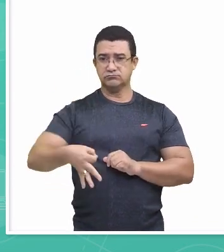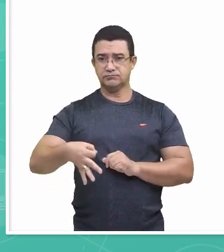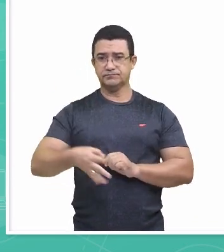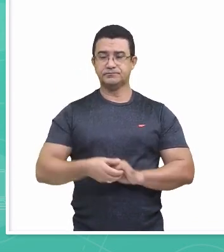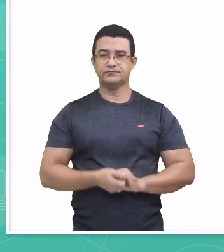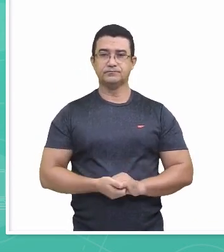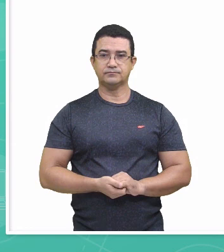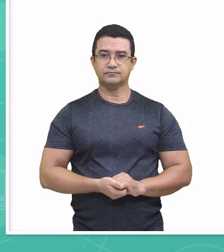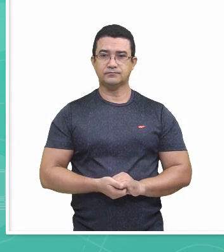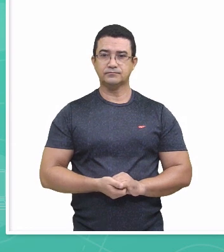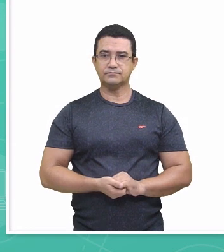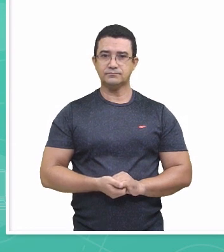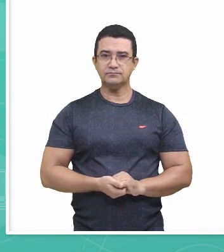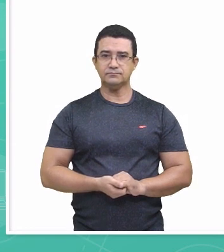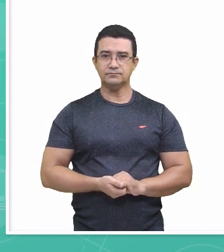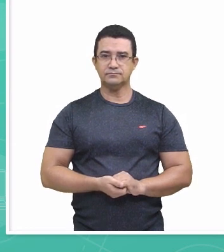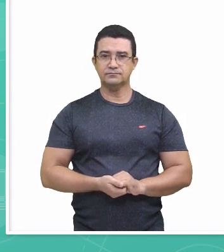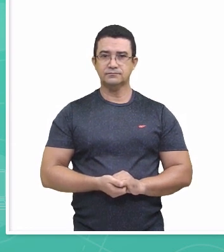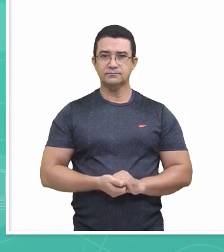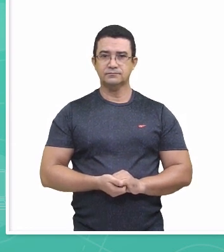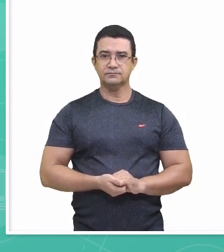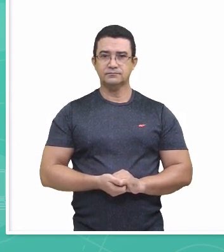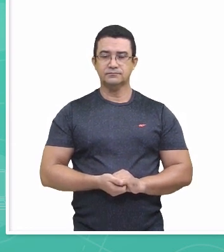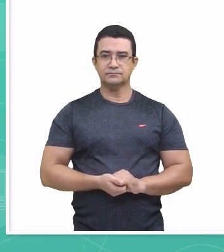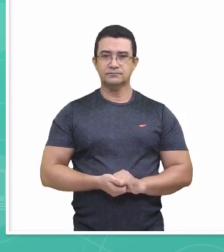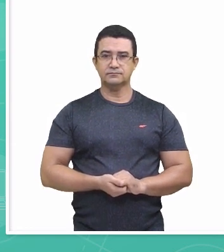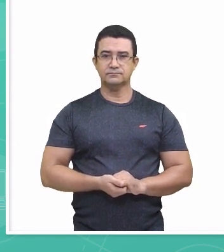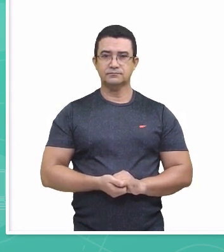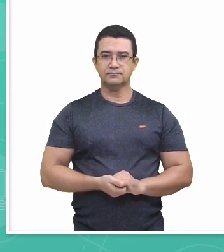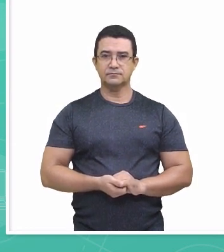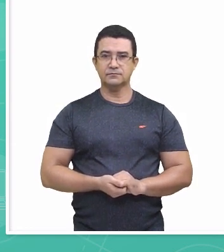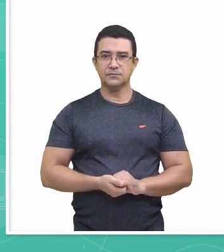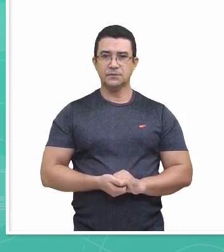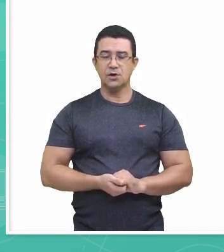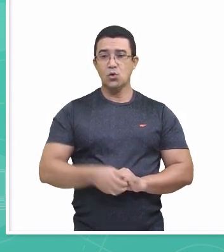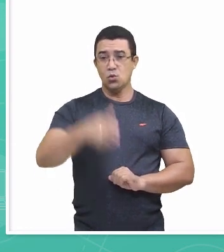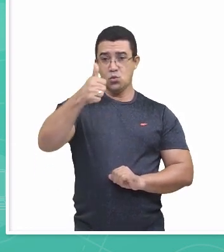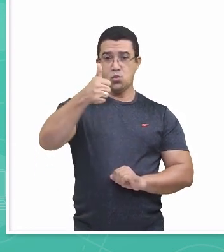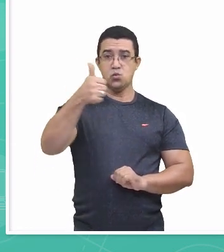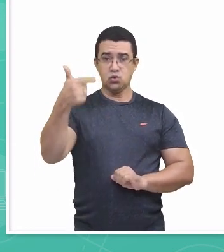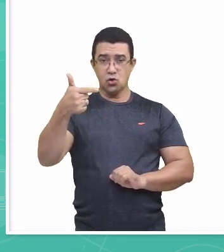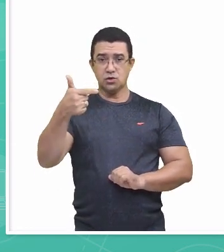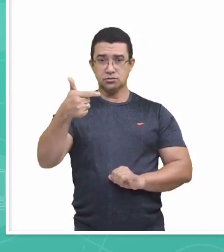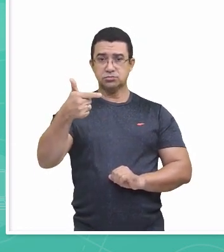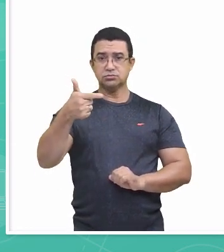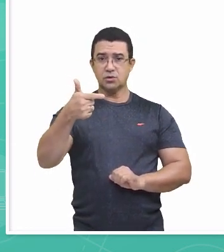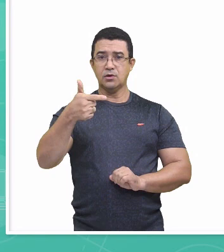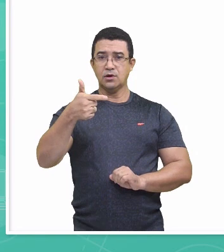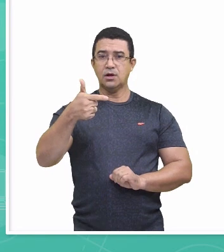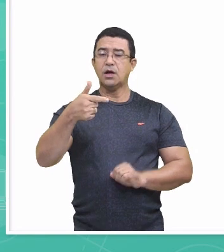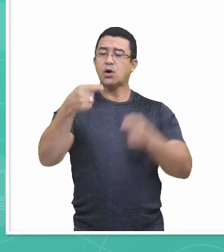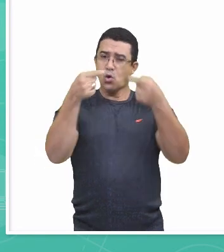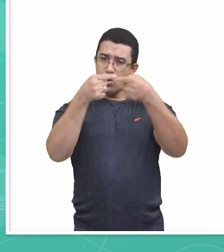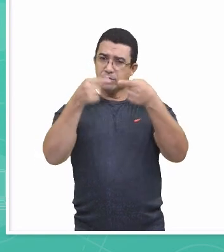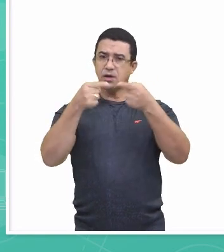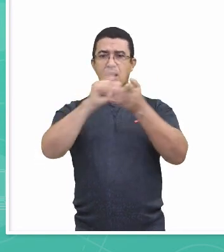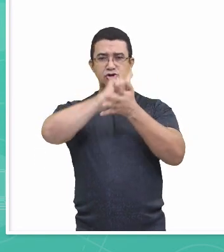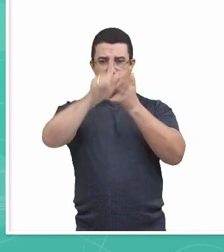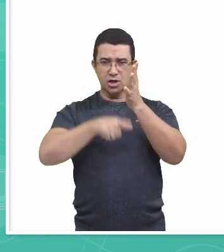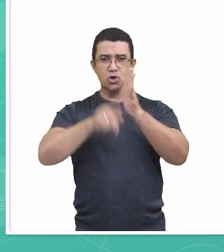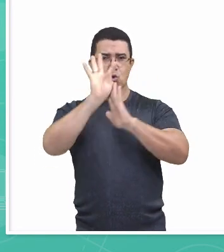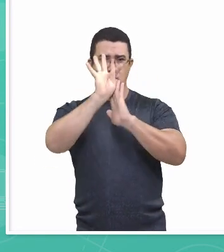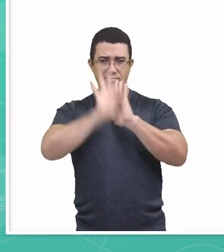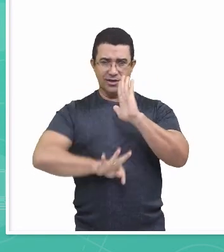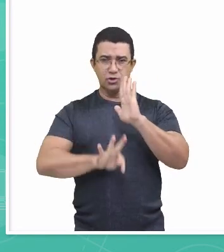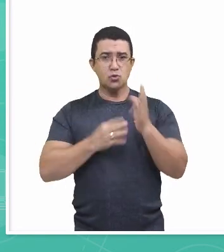bem. Vamos aos comentários? Temos comentários? Letra D. Alternativa D. As afirmativas 1 e 2 comentam adequadamente o gênero